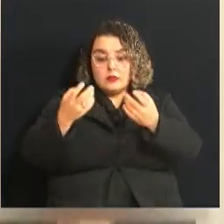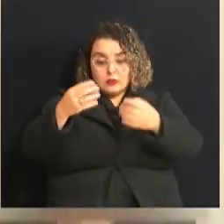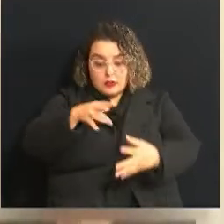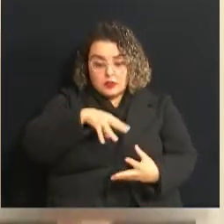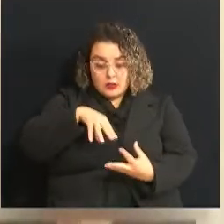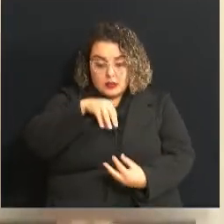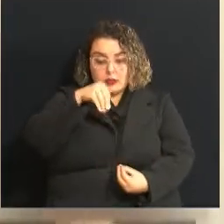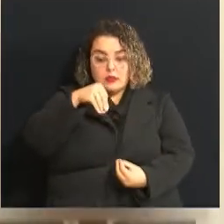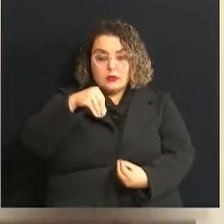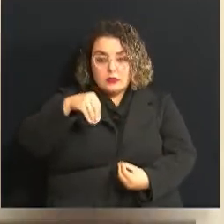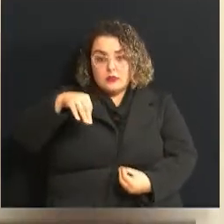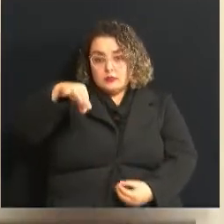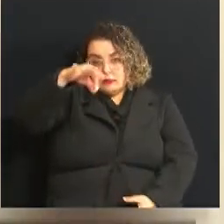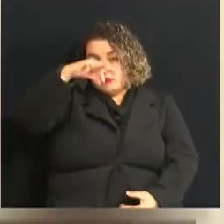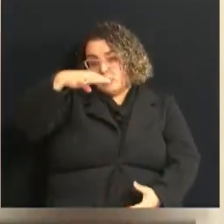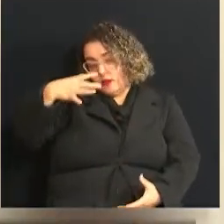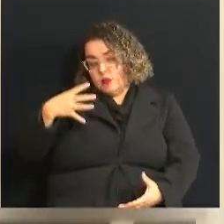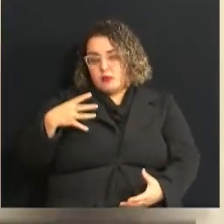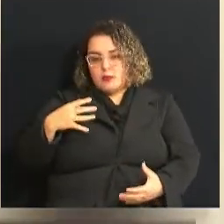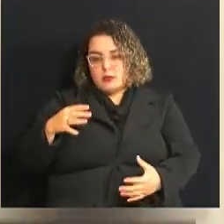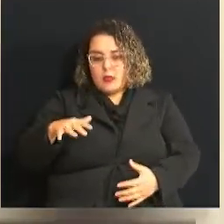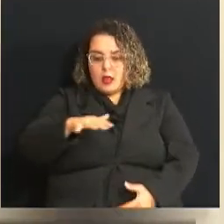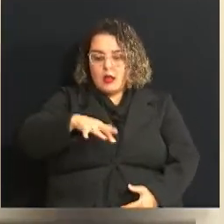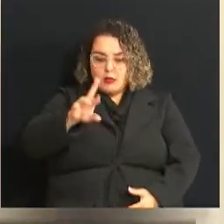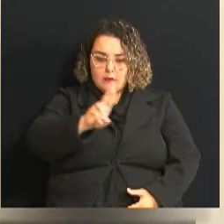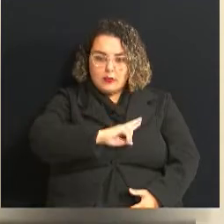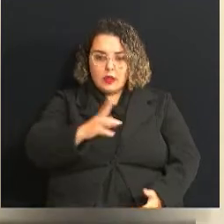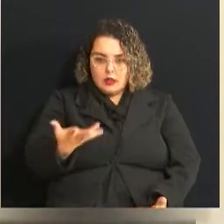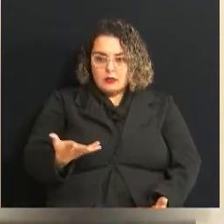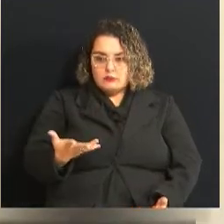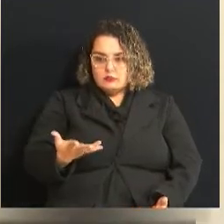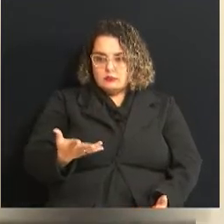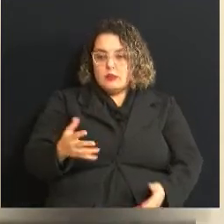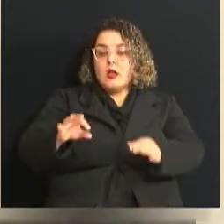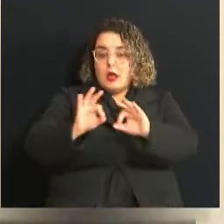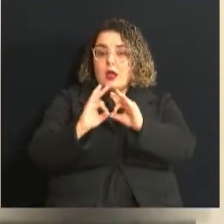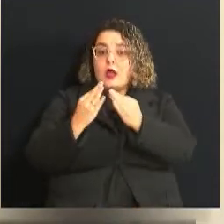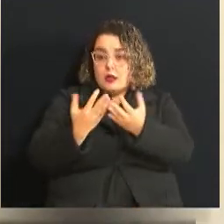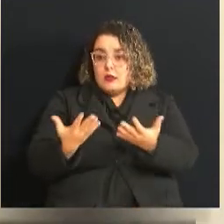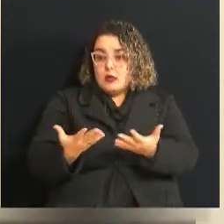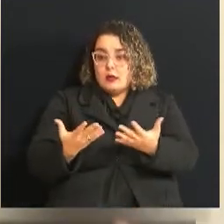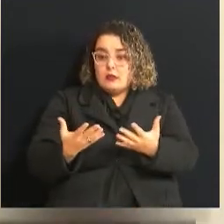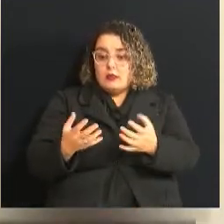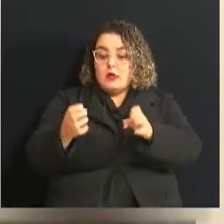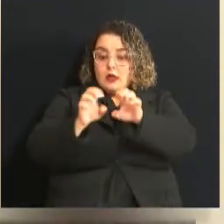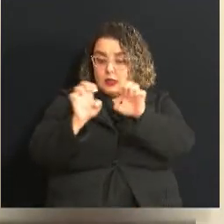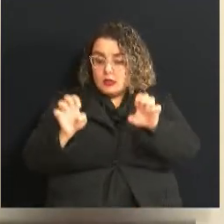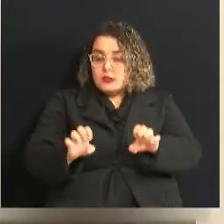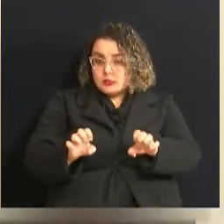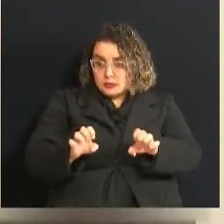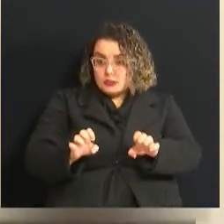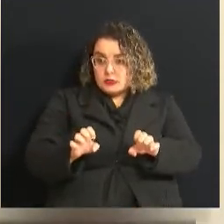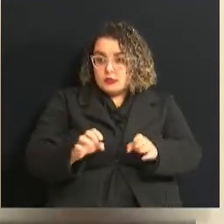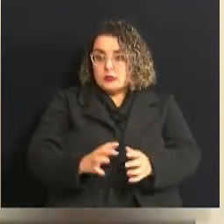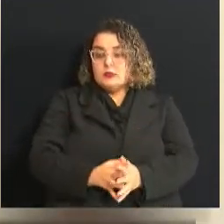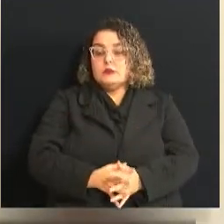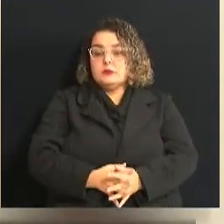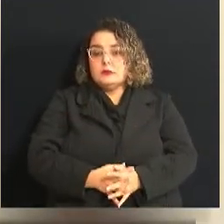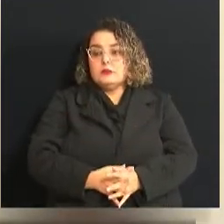espiritualidade quando se trata da prevenção às drogas. Quando essa família é constituída e tem